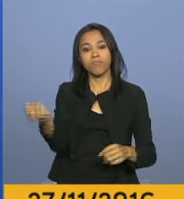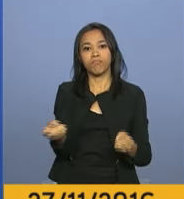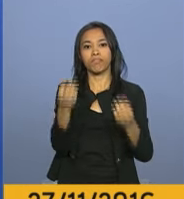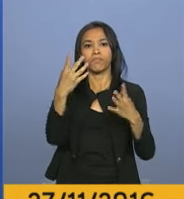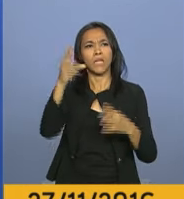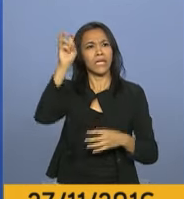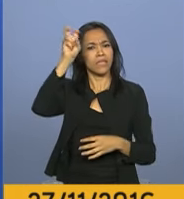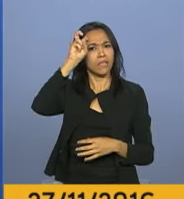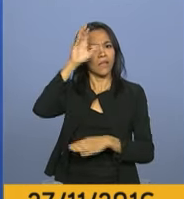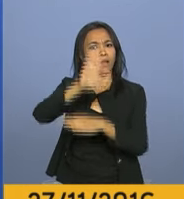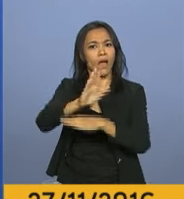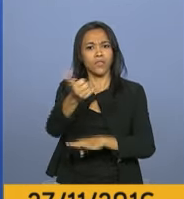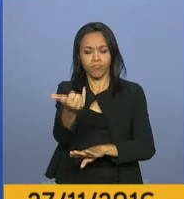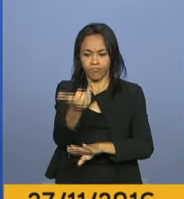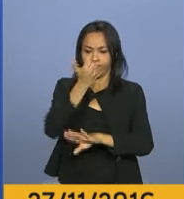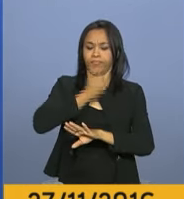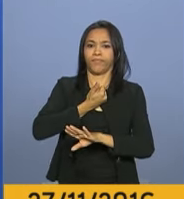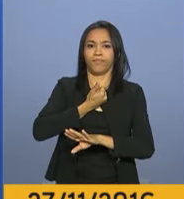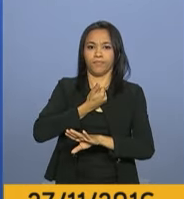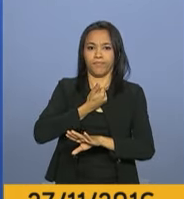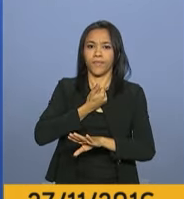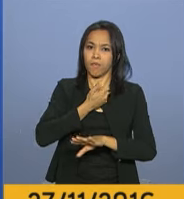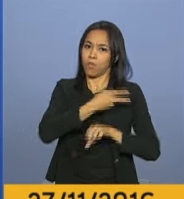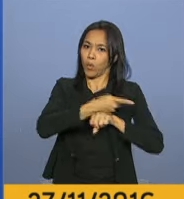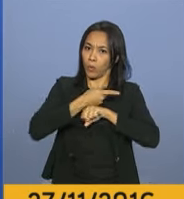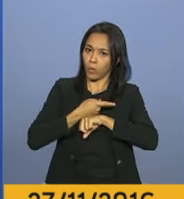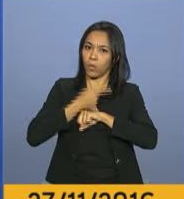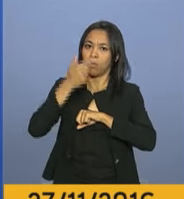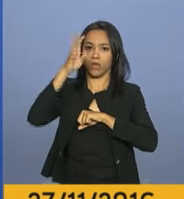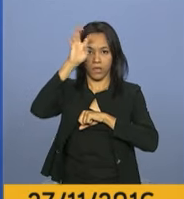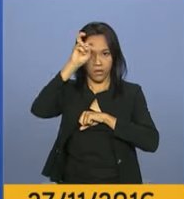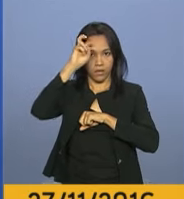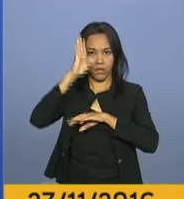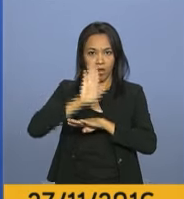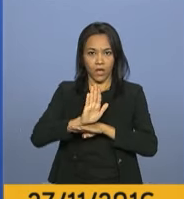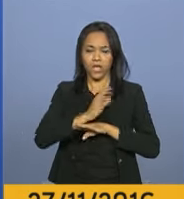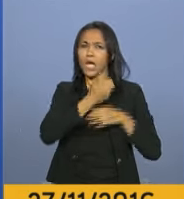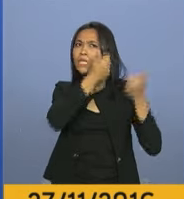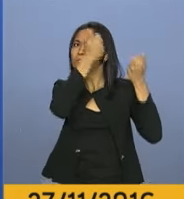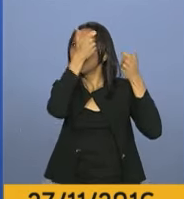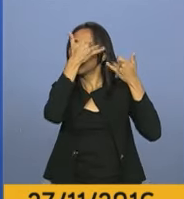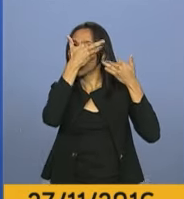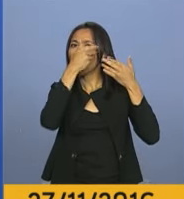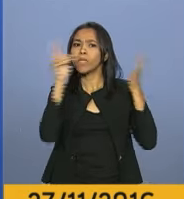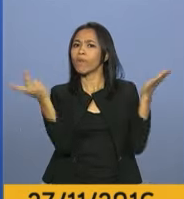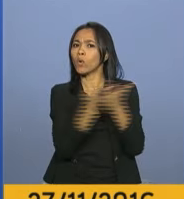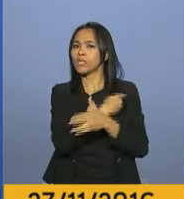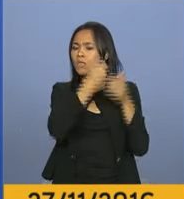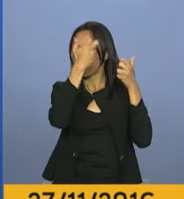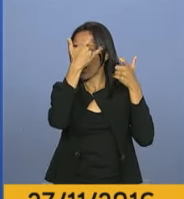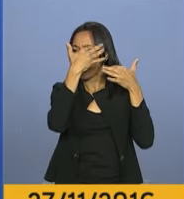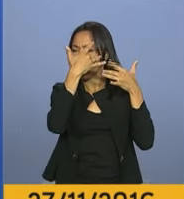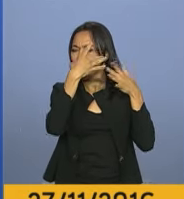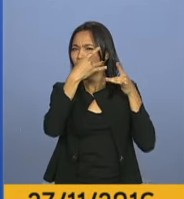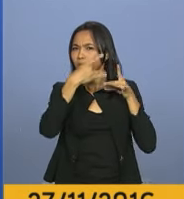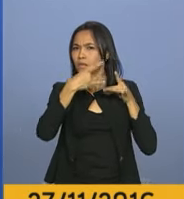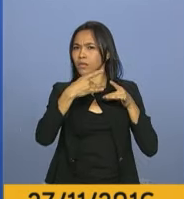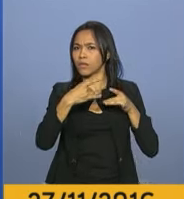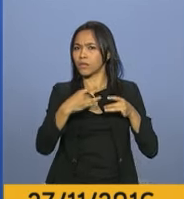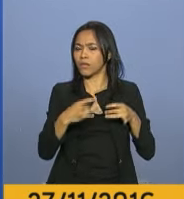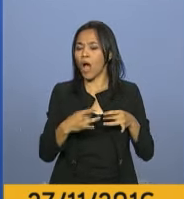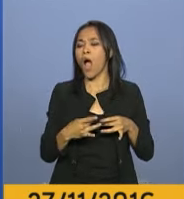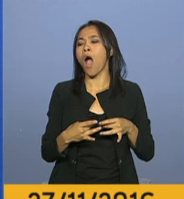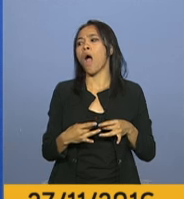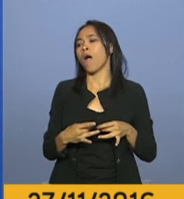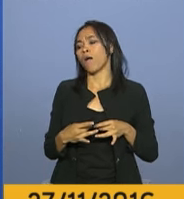quinta-feira, portanto, ele veio à tarde para falar comigo e ele me contou por inteiro a história. Né? E eu disse: olha,